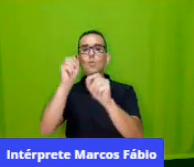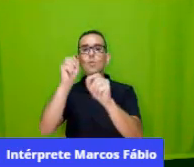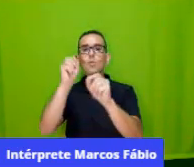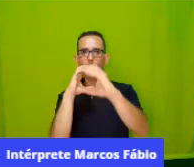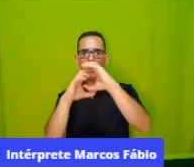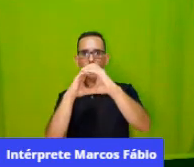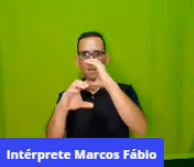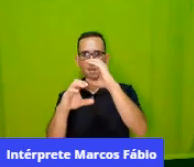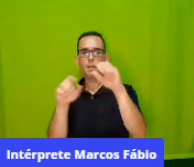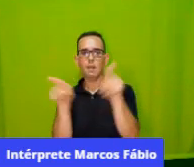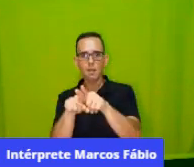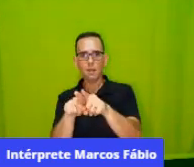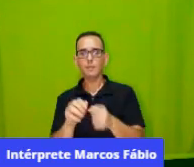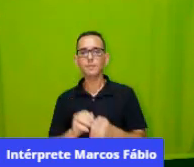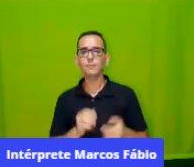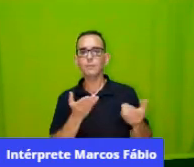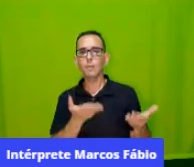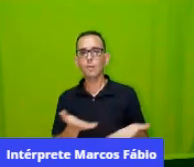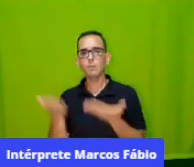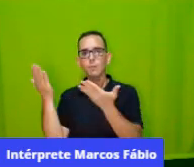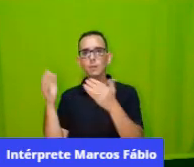comunicação. Pode passar.